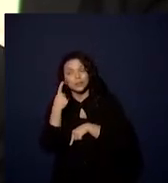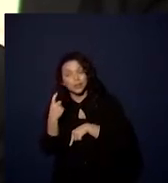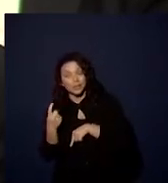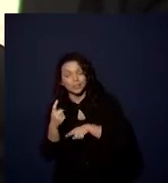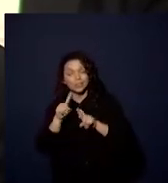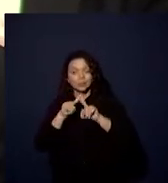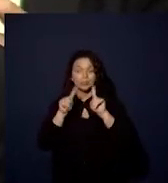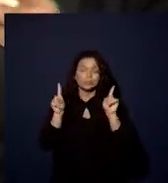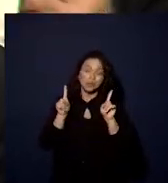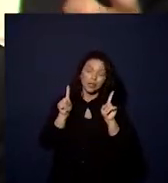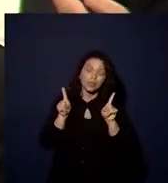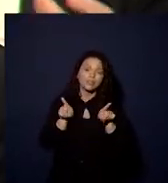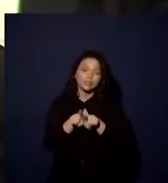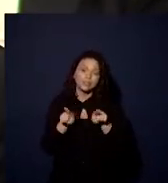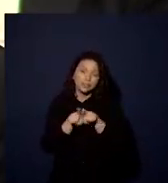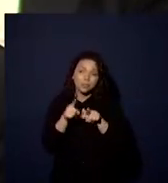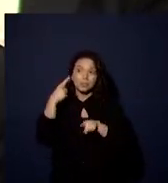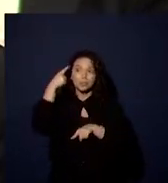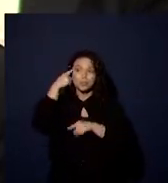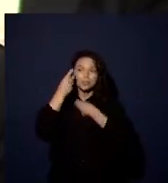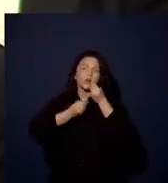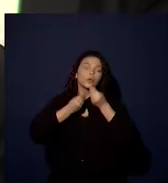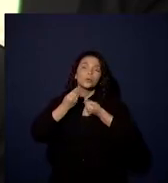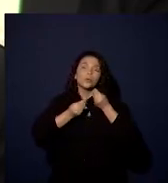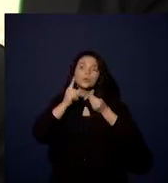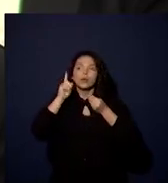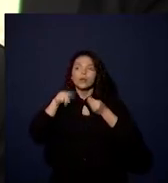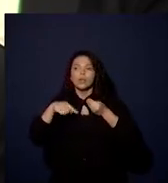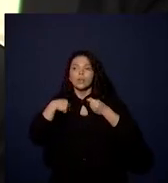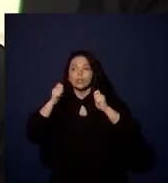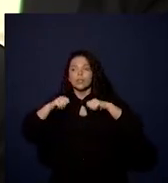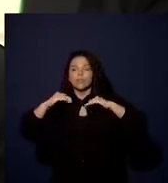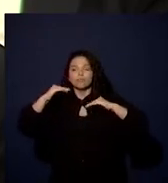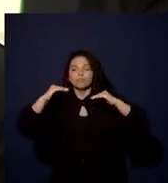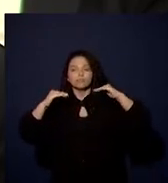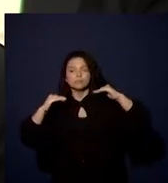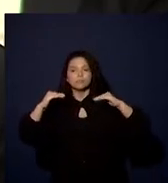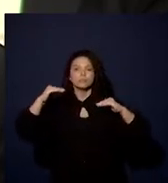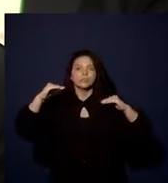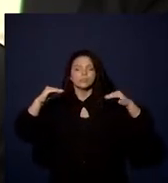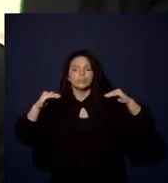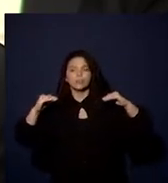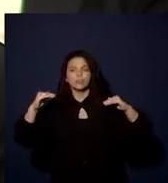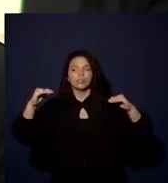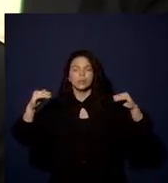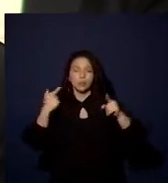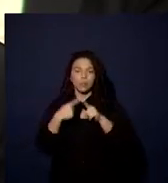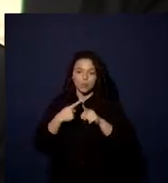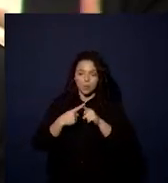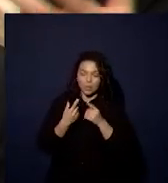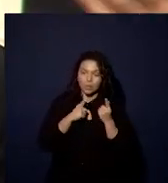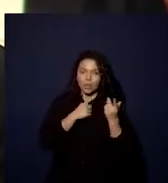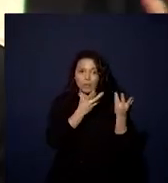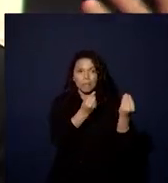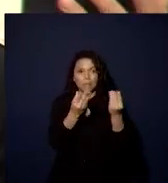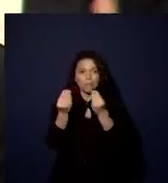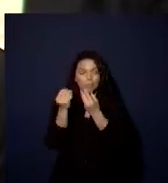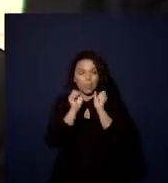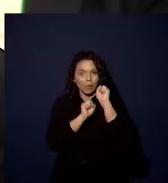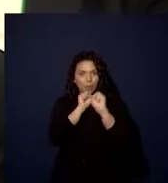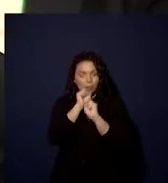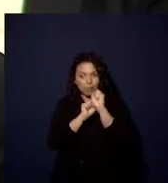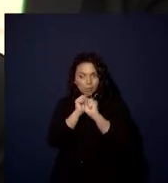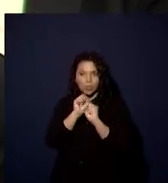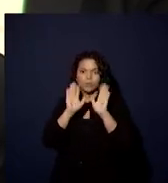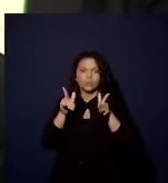ao mesmo tempo repensar um pouco nos aspectos regulatórios a gente tem muitas empresas e muitas